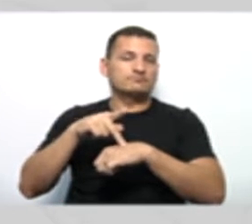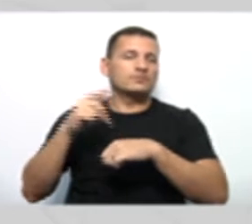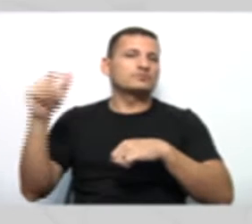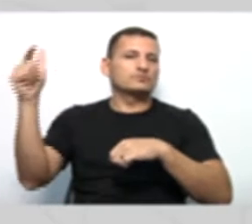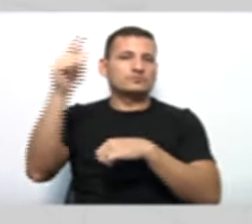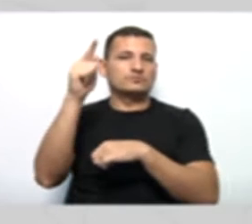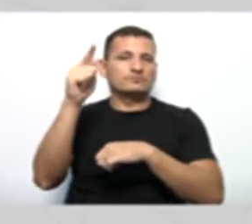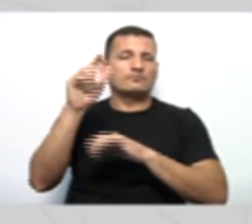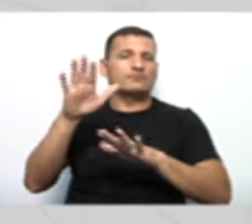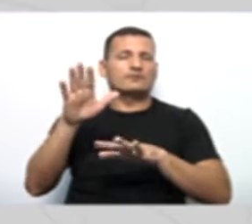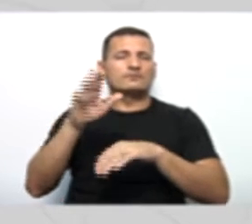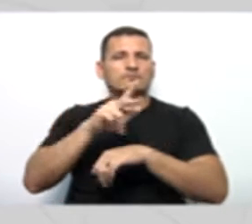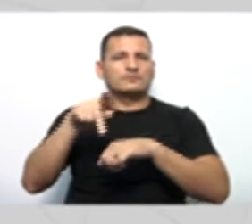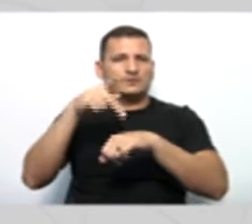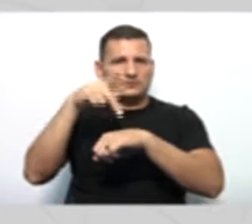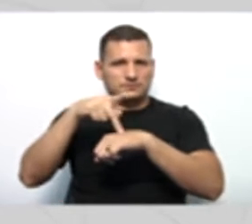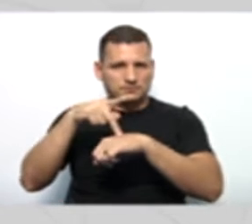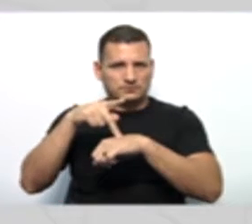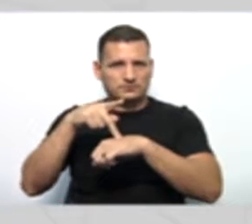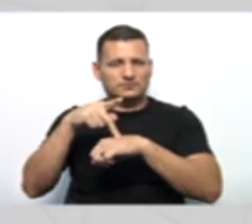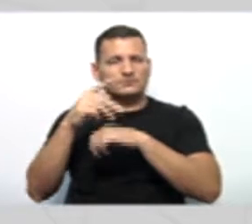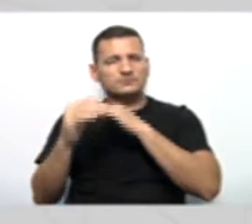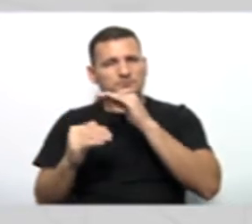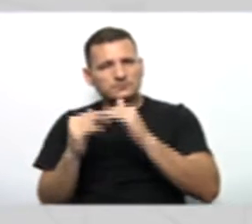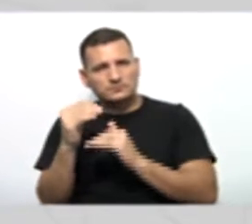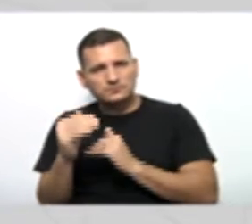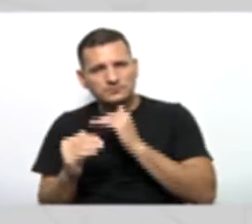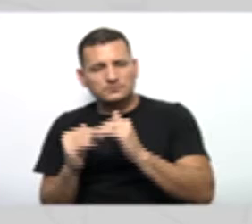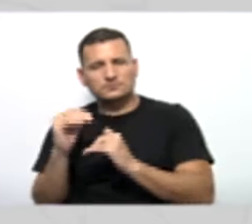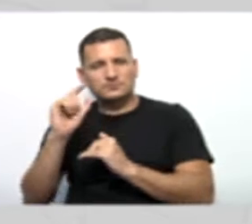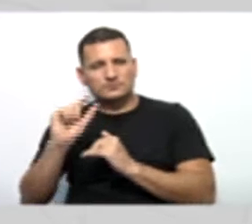países subdesenvolvidos. Então, países como a